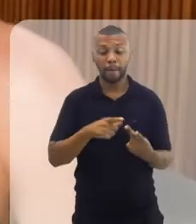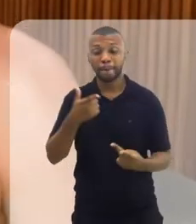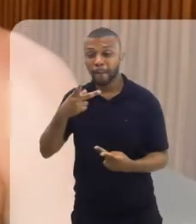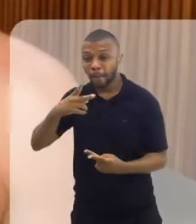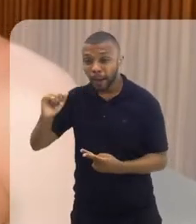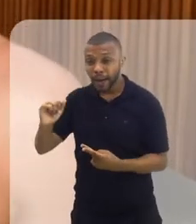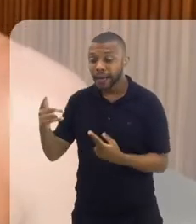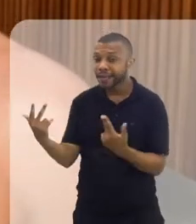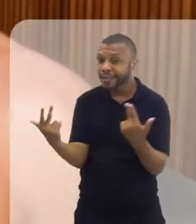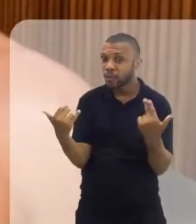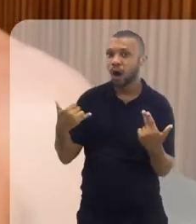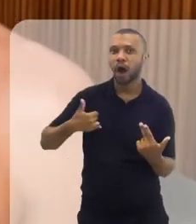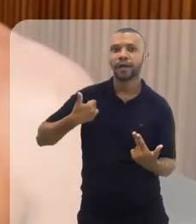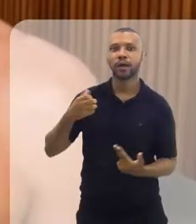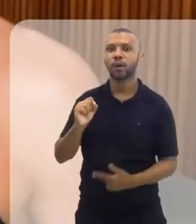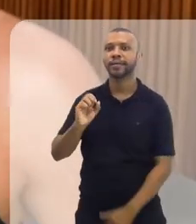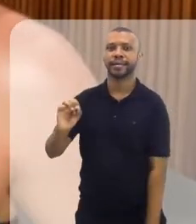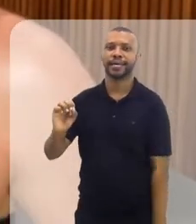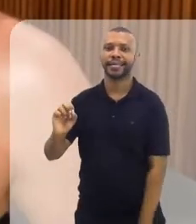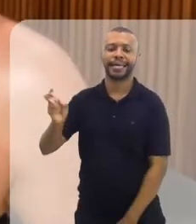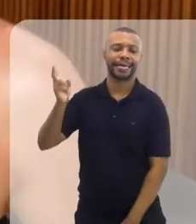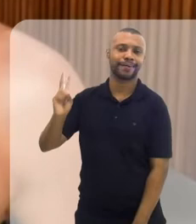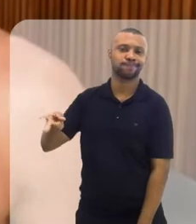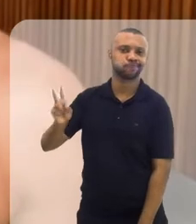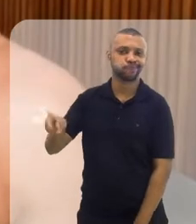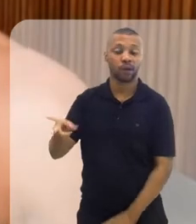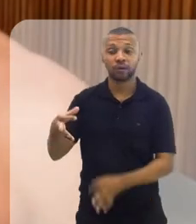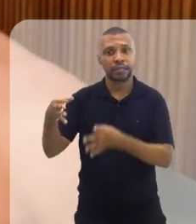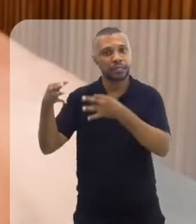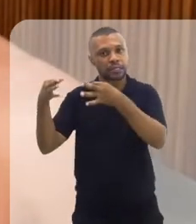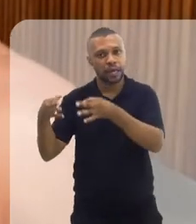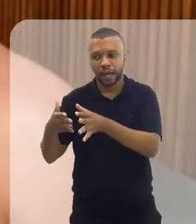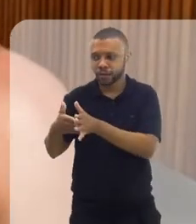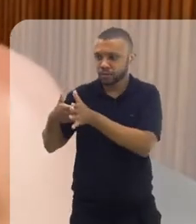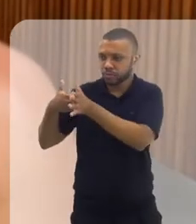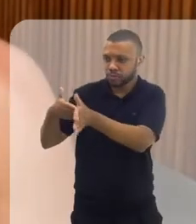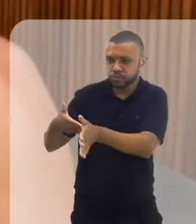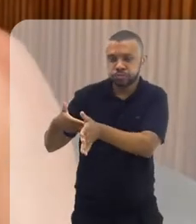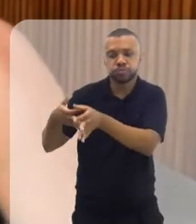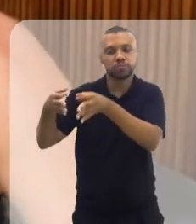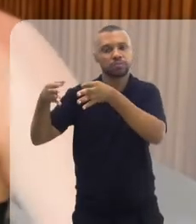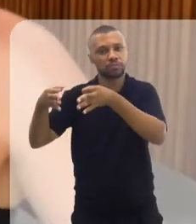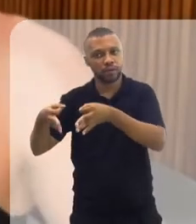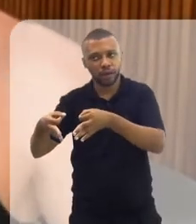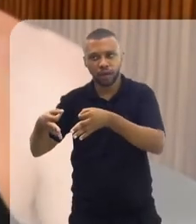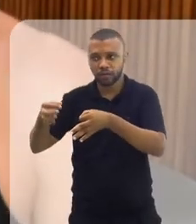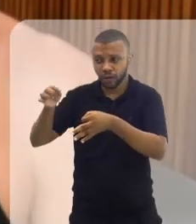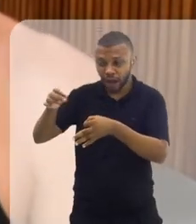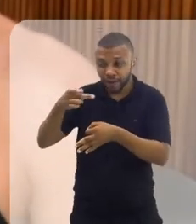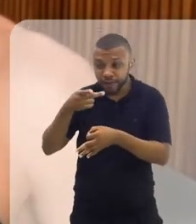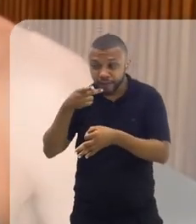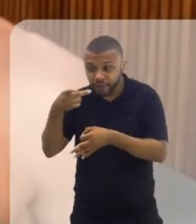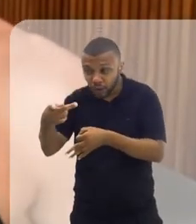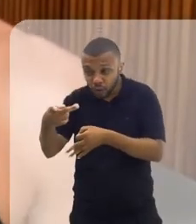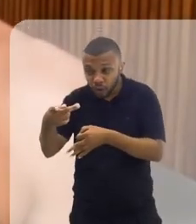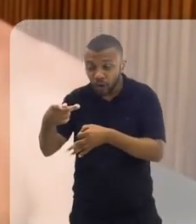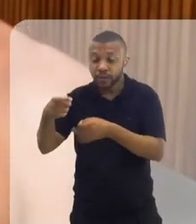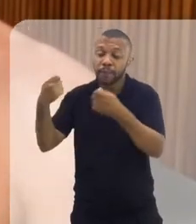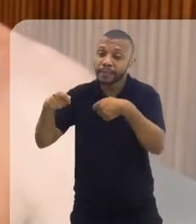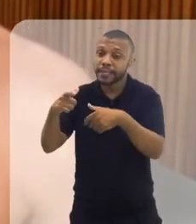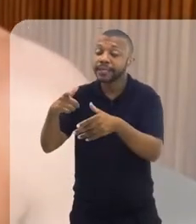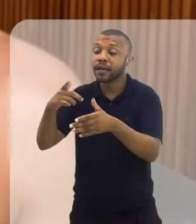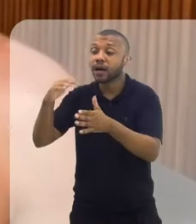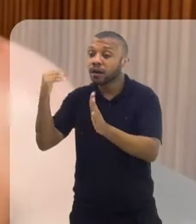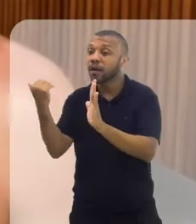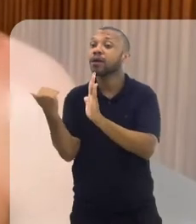pai, eles têm a mesma idade. O meu pai sempre já foi um cara extremamente correto, daqueles que, você disse, então você